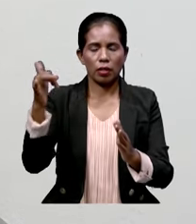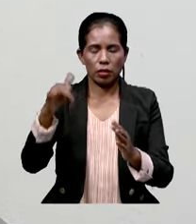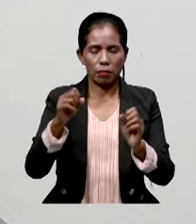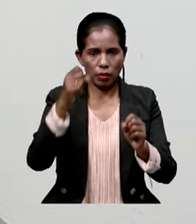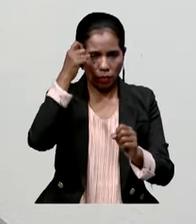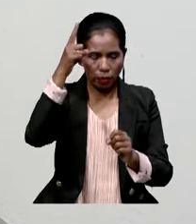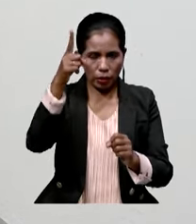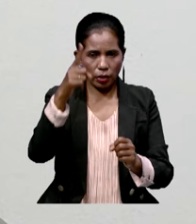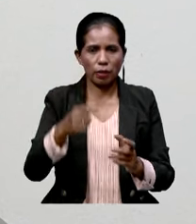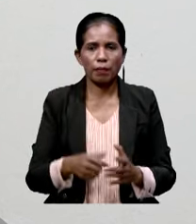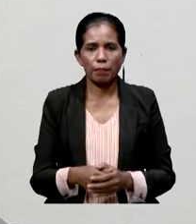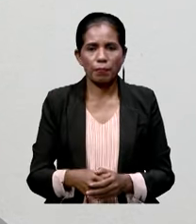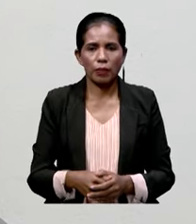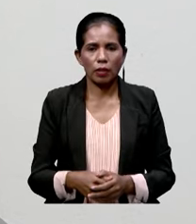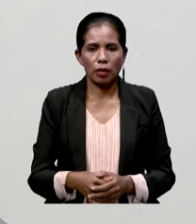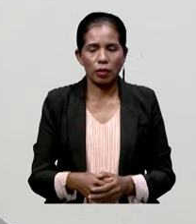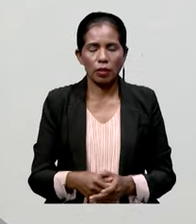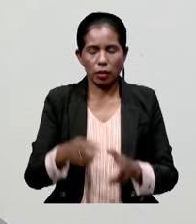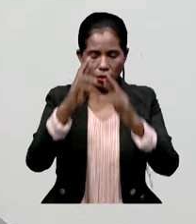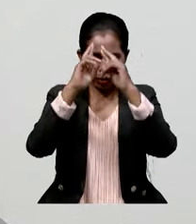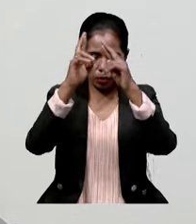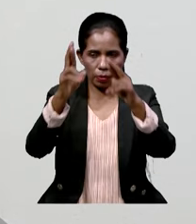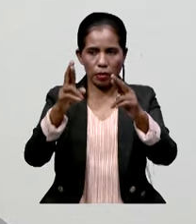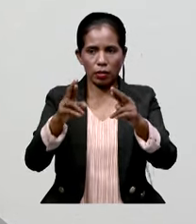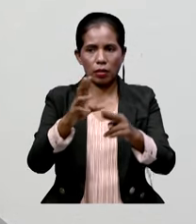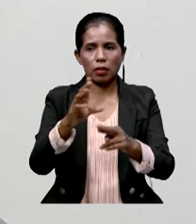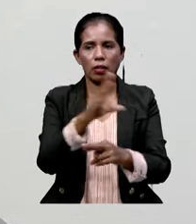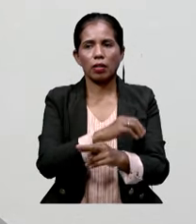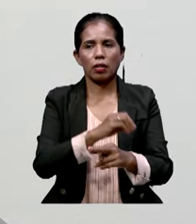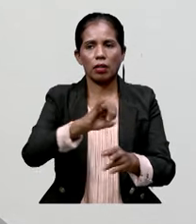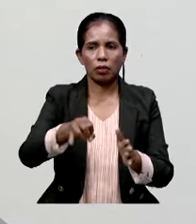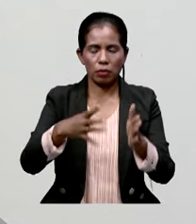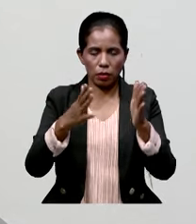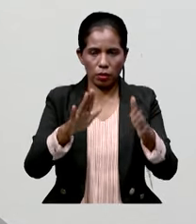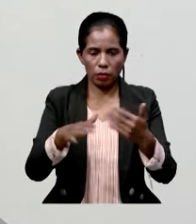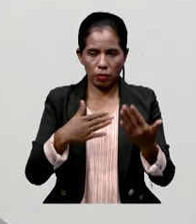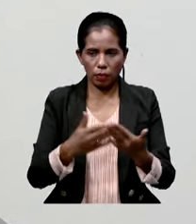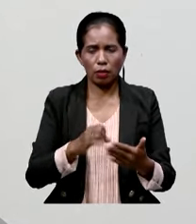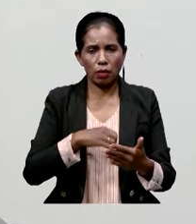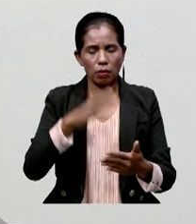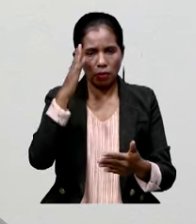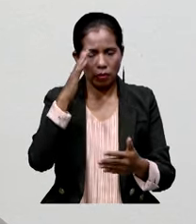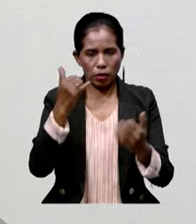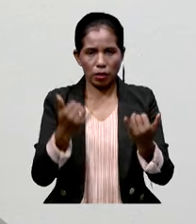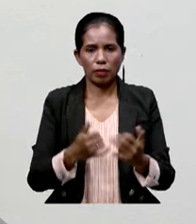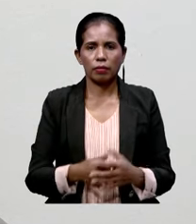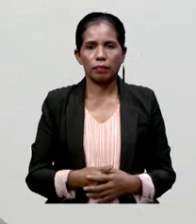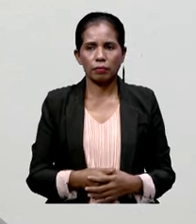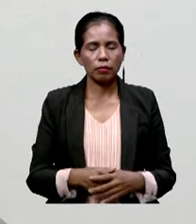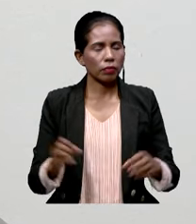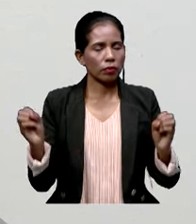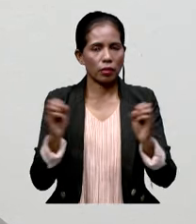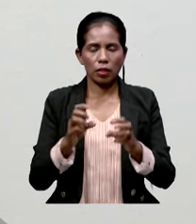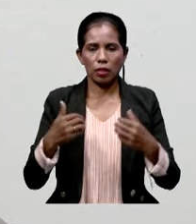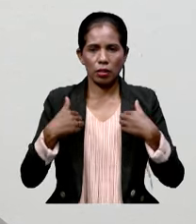compreende e respeita ba código ética jornalismo nian. Ao no ainda né, tanto lei dalam